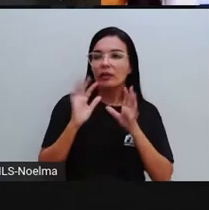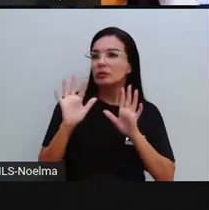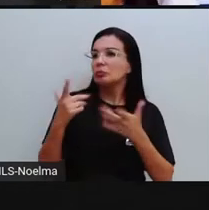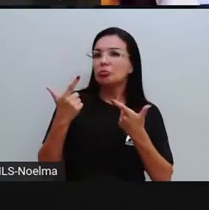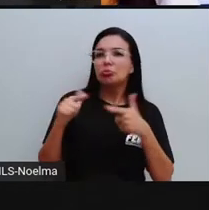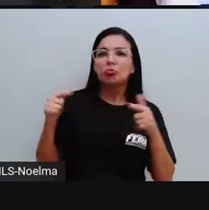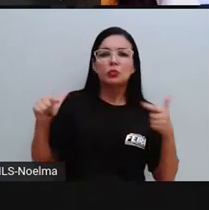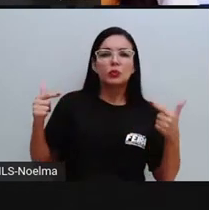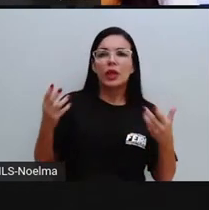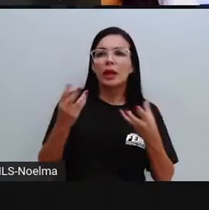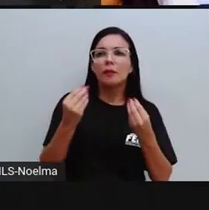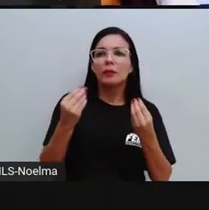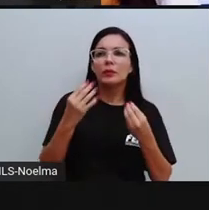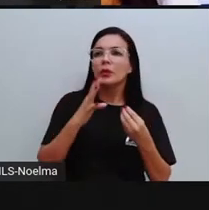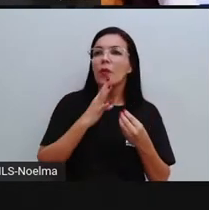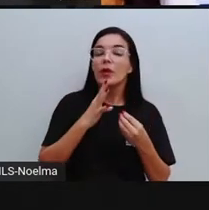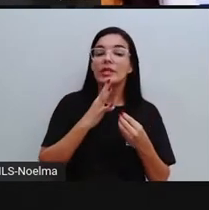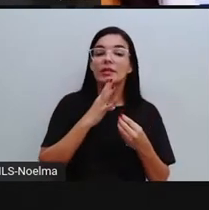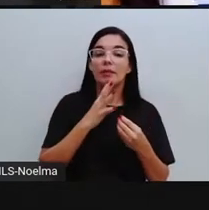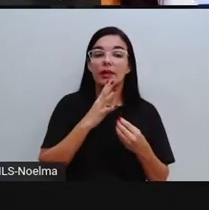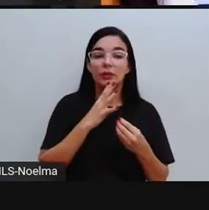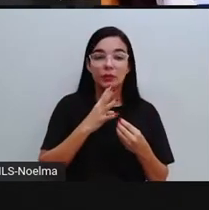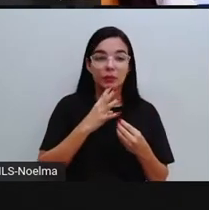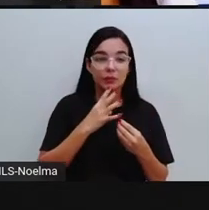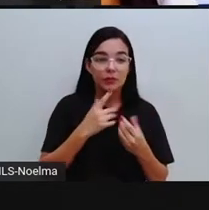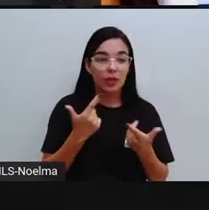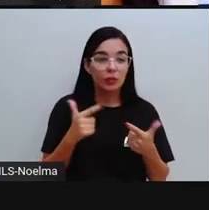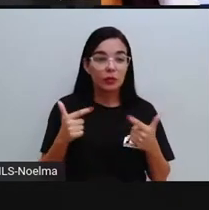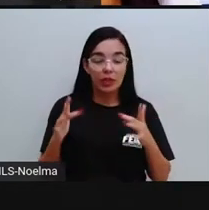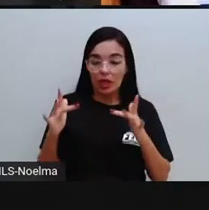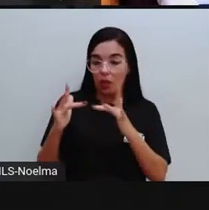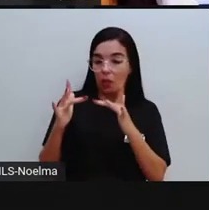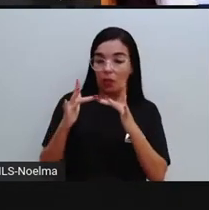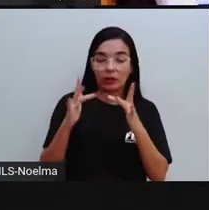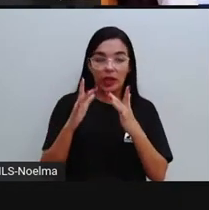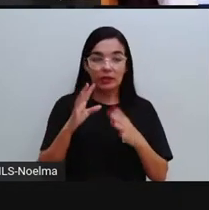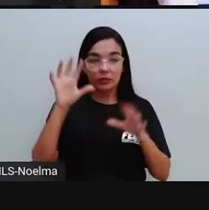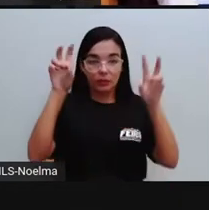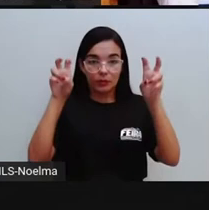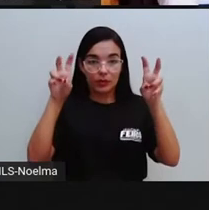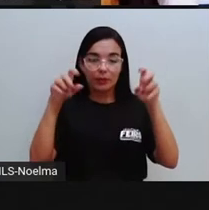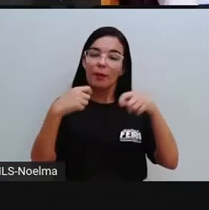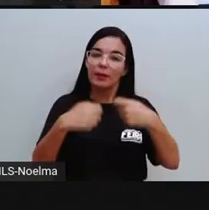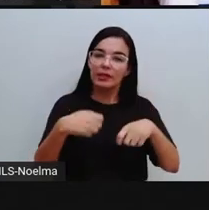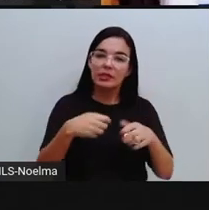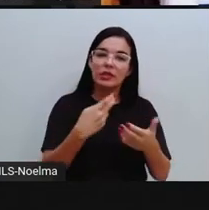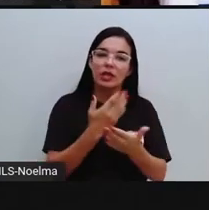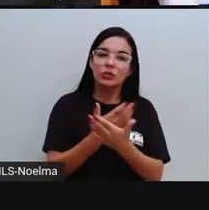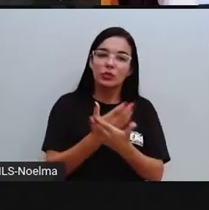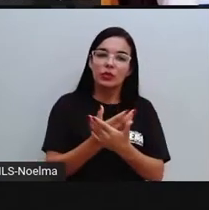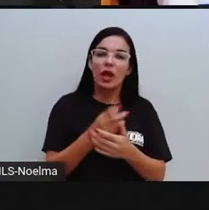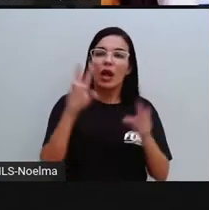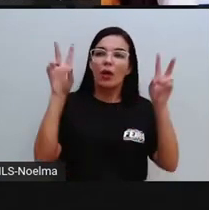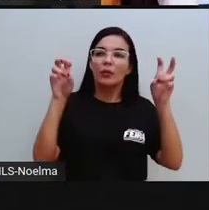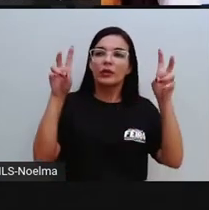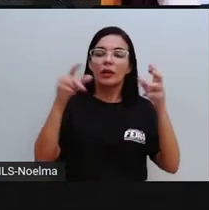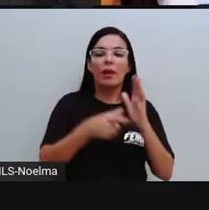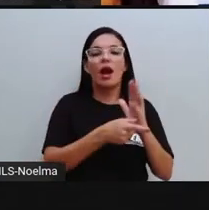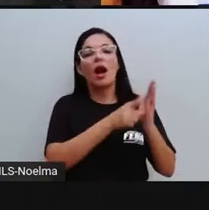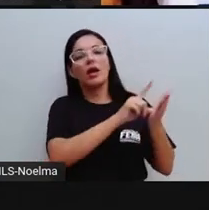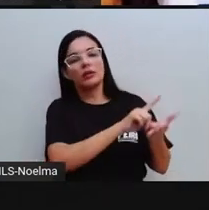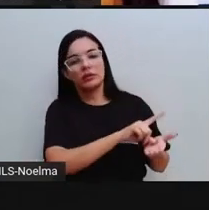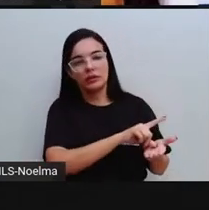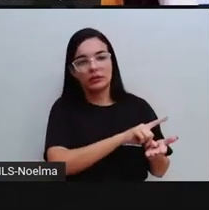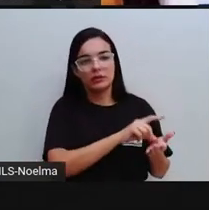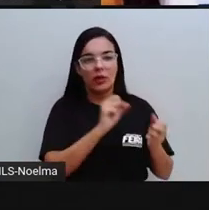tenha muito, vamos dizer assim, entrosamento com esse tema, você precisa estudar o tema primeiro, certo? Então, é preciso que você